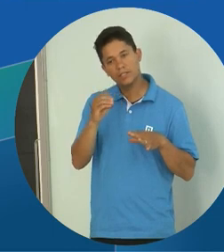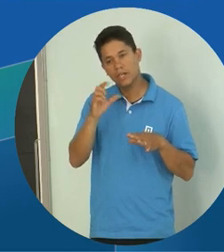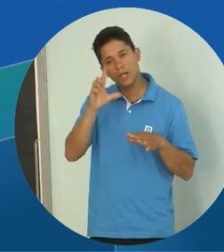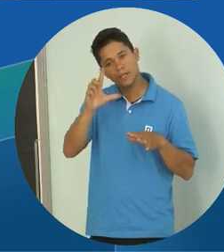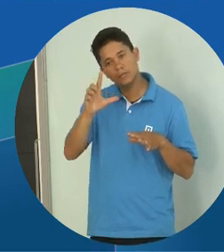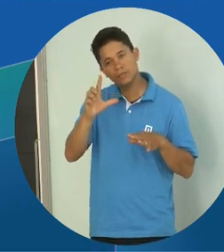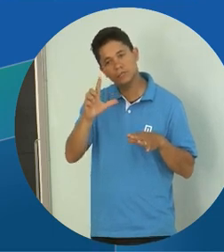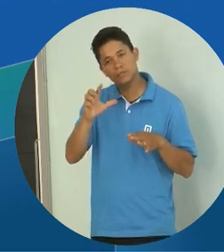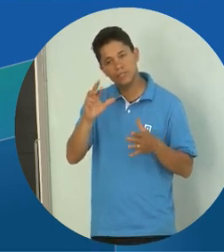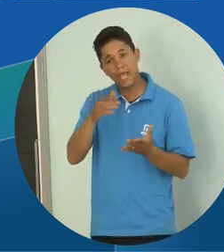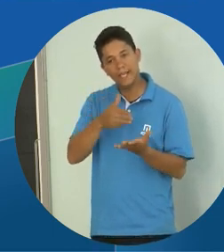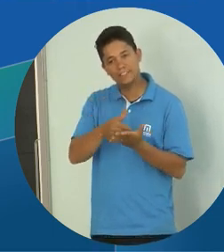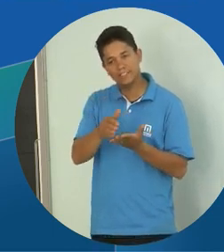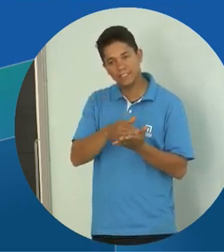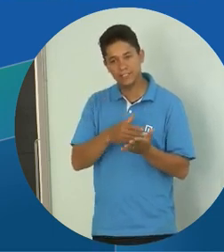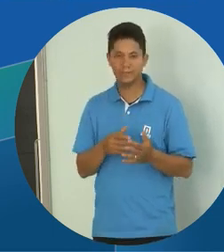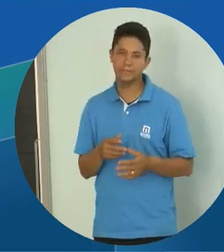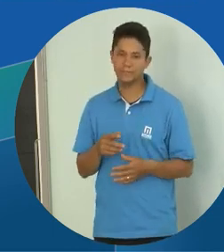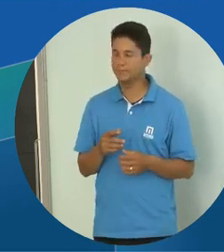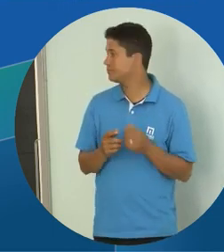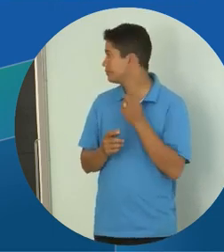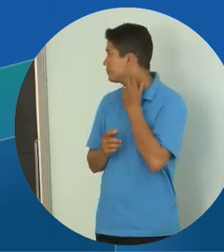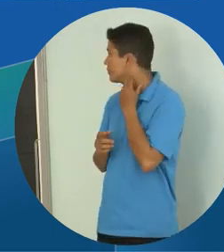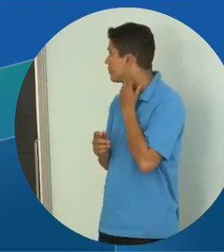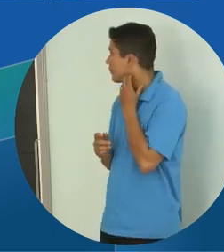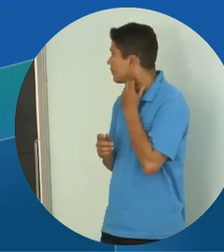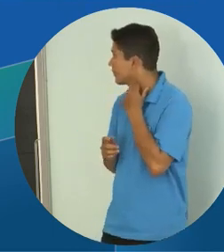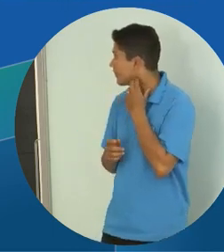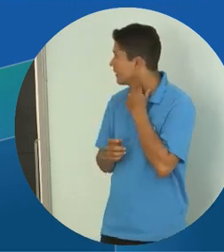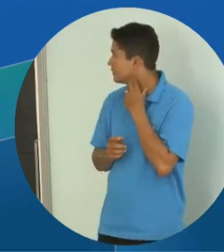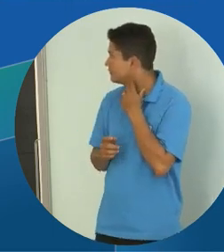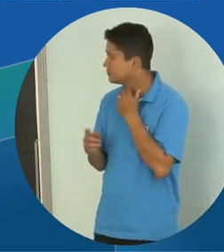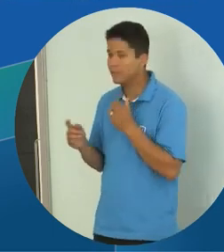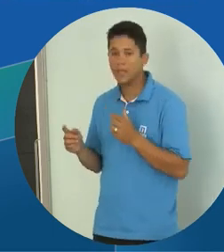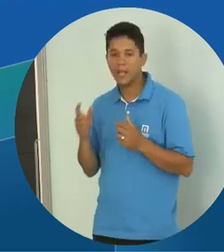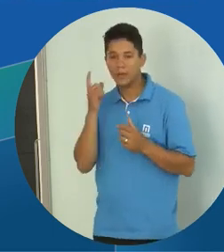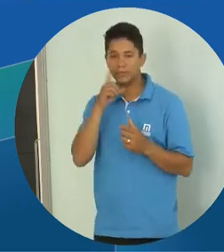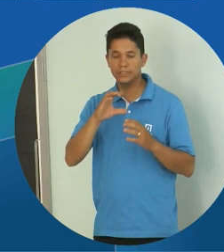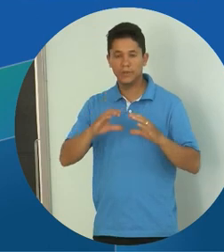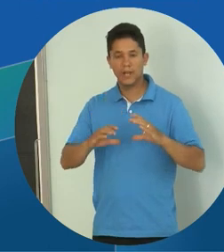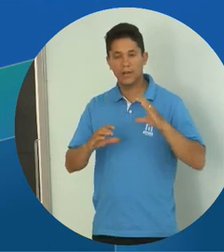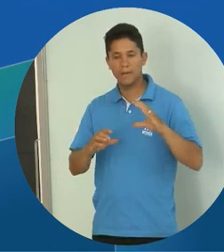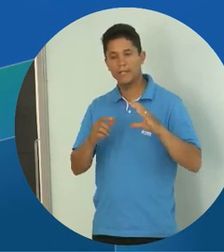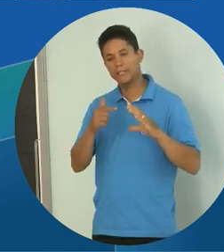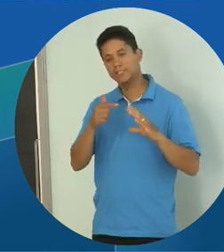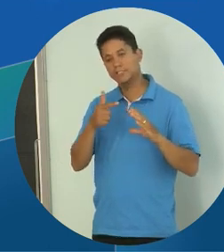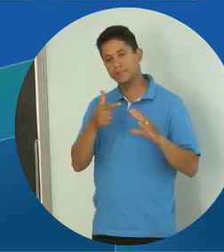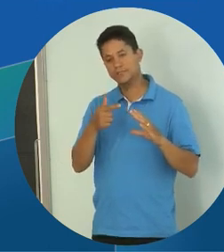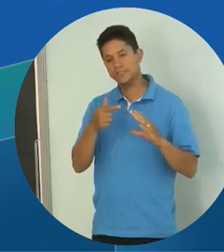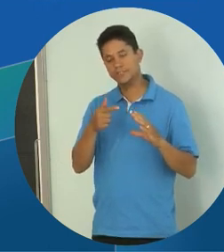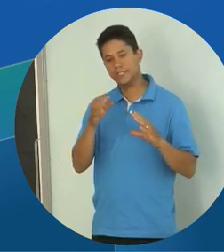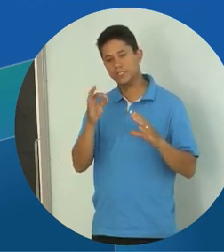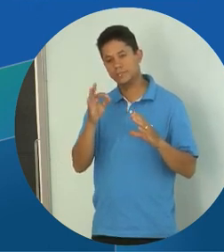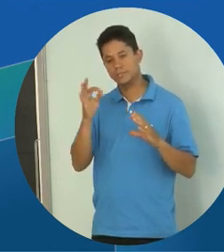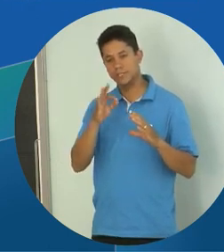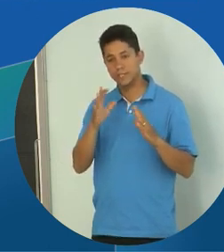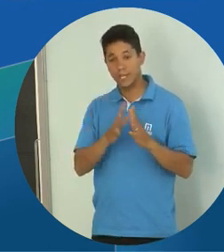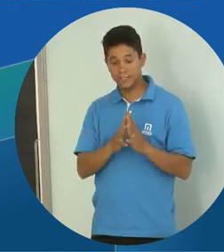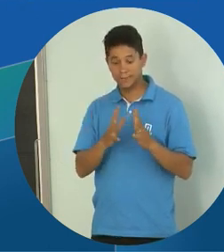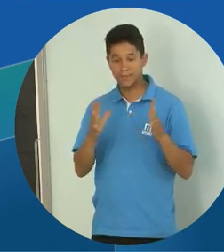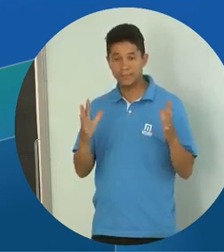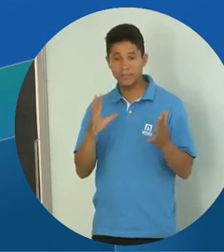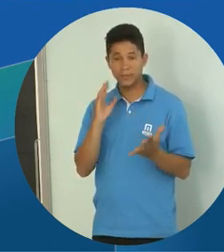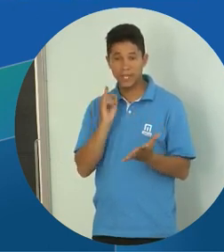um espaço de uma porcentagem de vazios na camada de brita de 27%, que foi um teste que a gente executou. Então, isso dá uma expansão real do